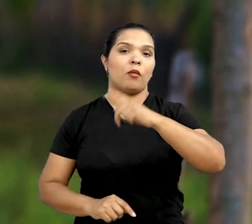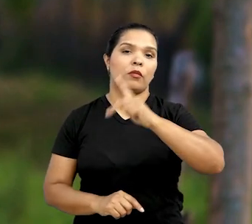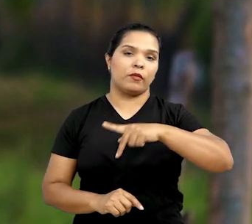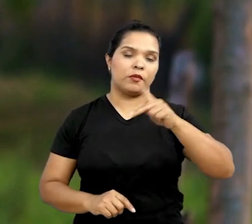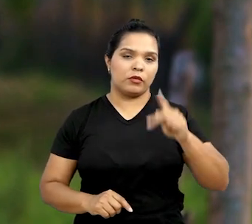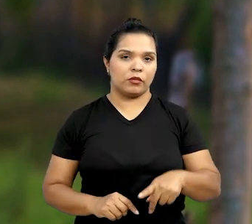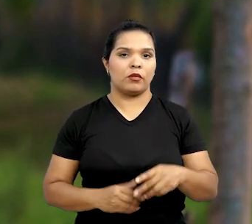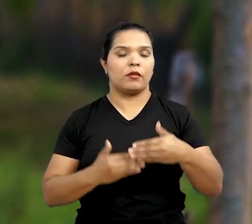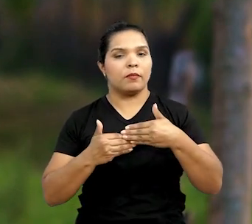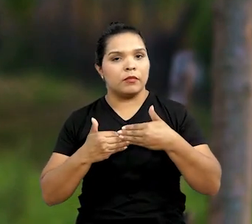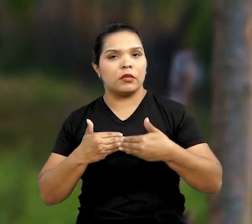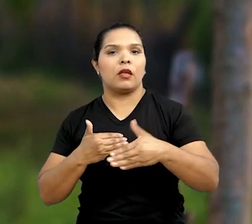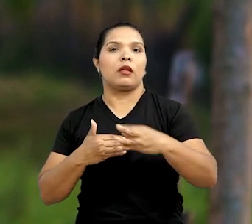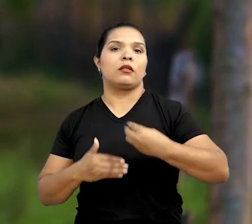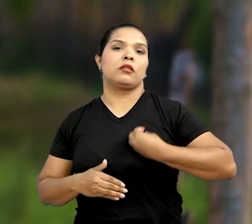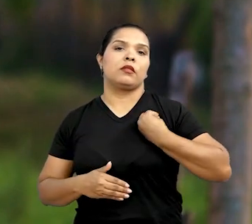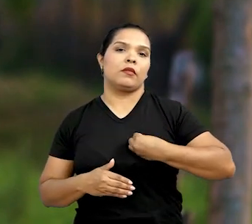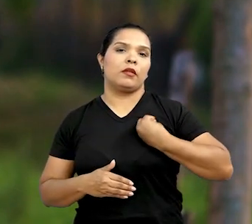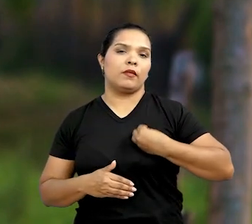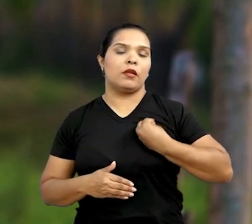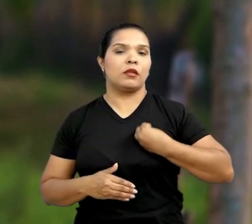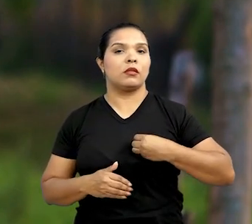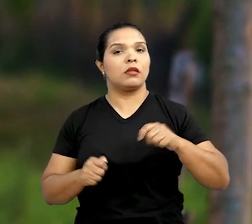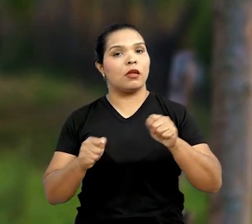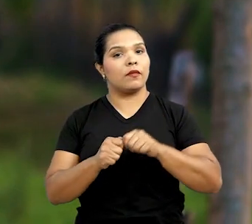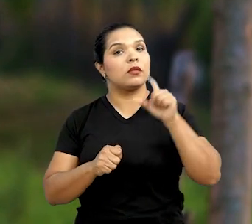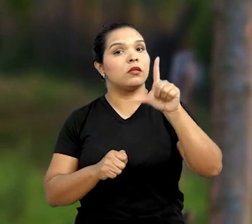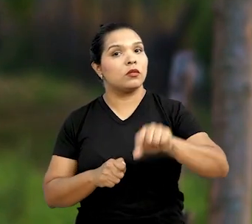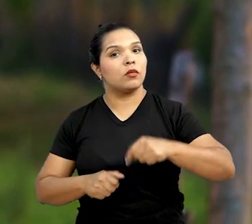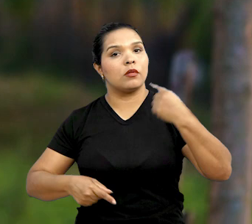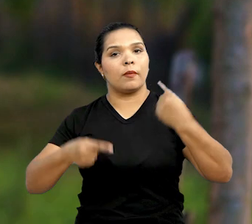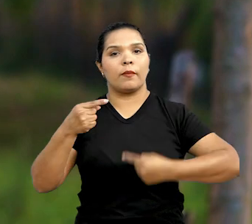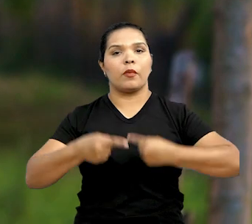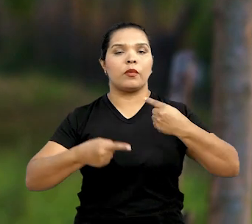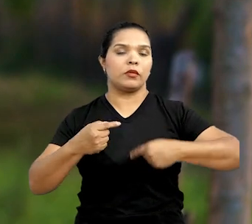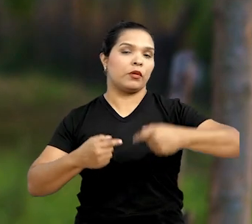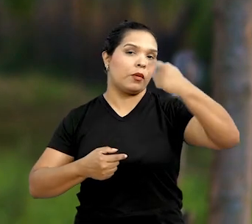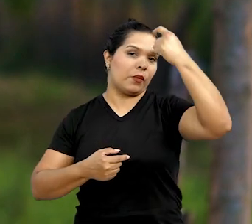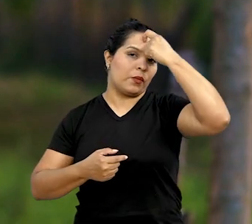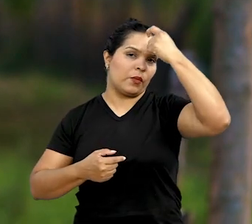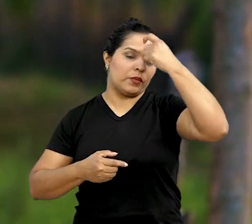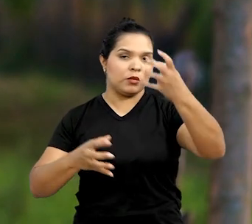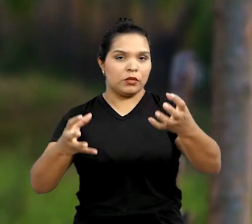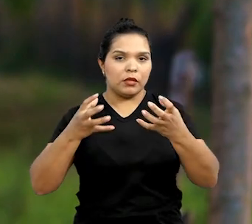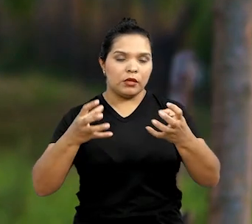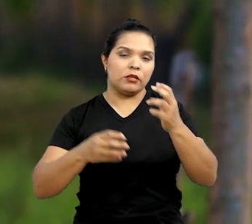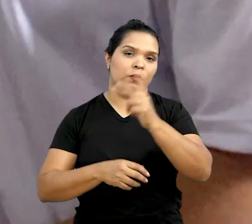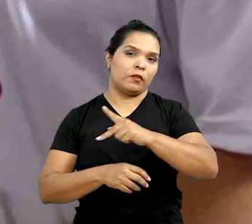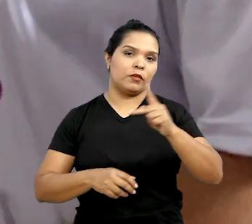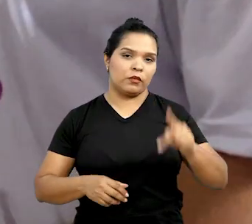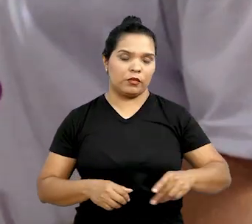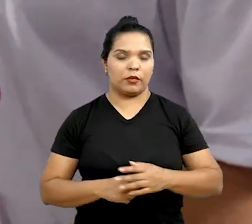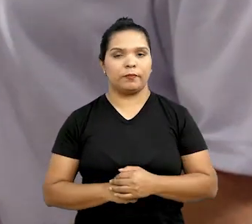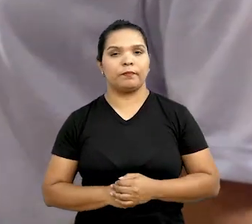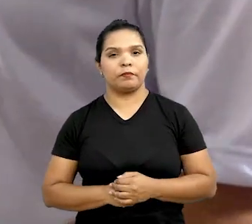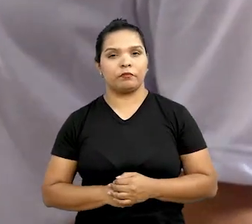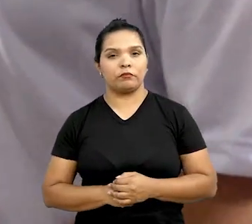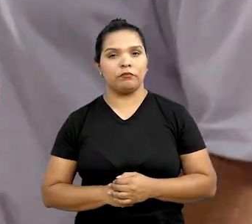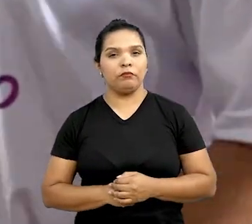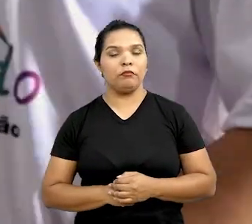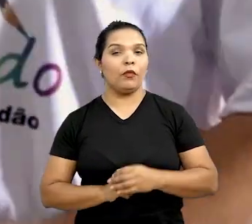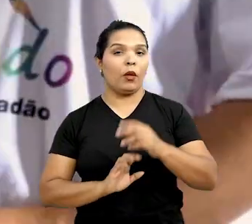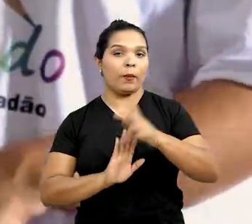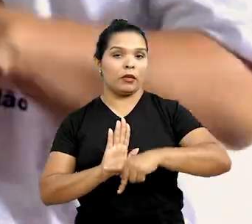professora. Então, foi a partir dessa vivência que eu fiz a escolha política e consciência de ser professora. O Tesselendo, ele